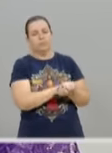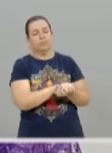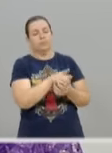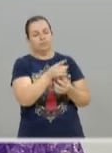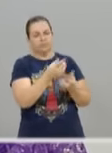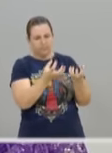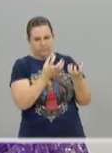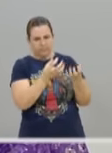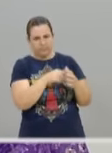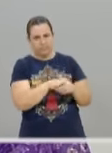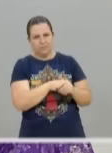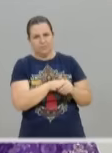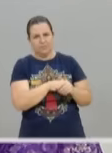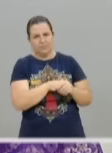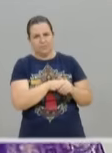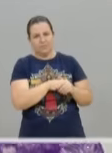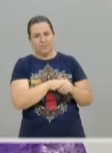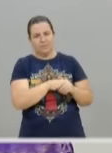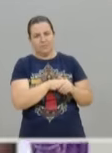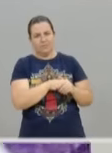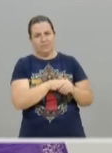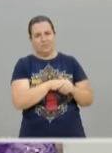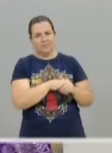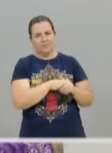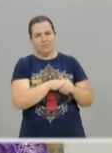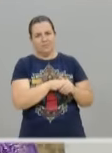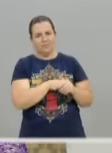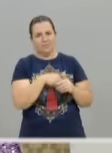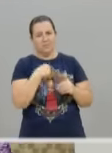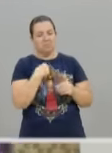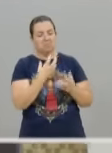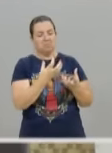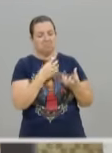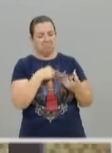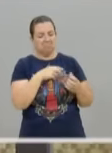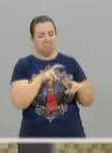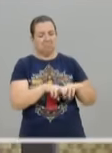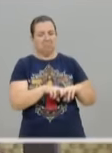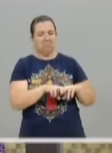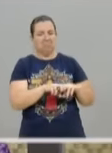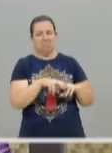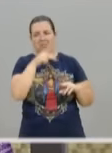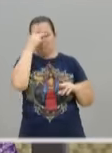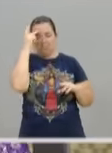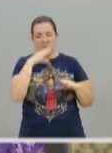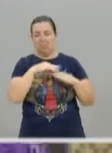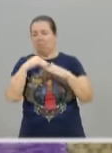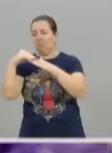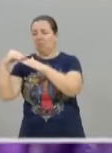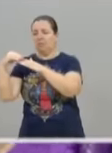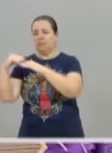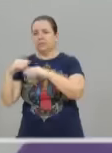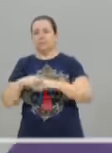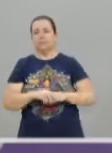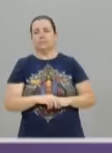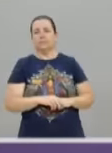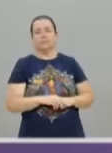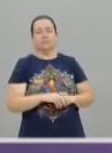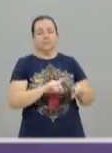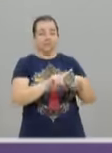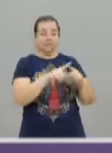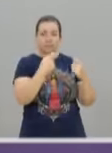senhor eu tô aqui e ninguém me leva mas precisaria alguém para